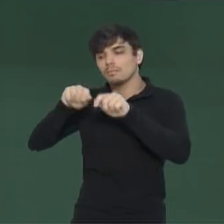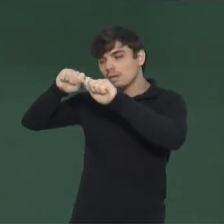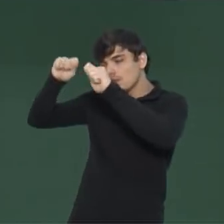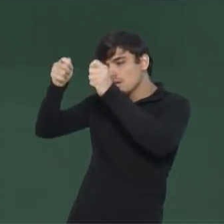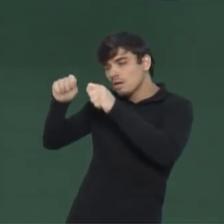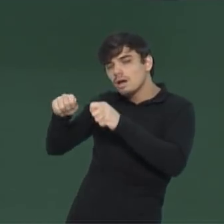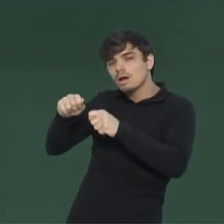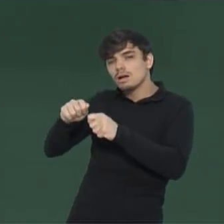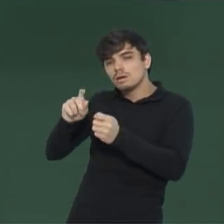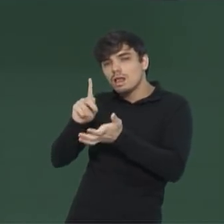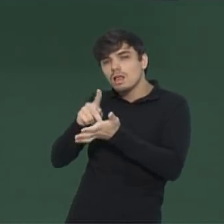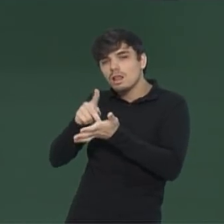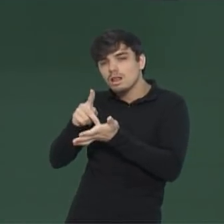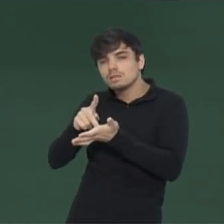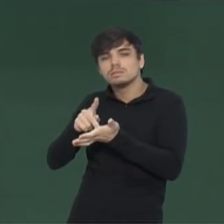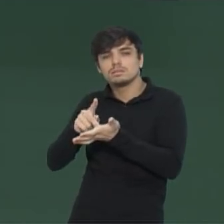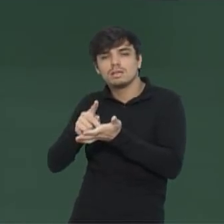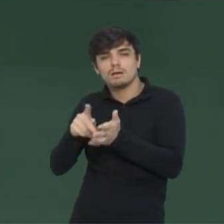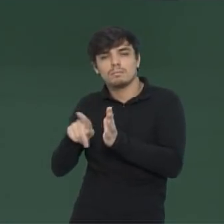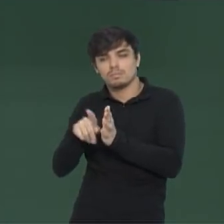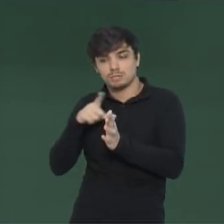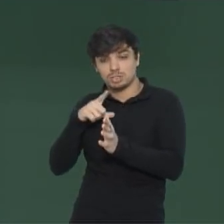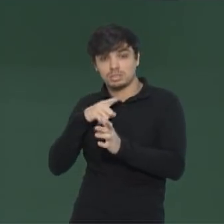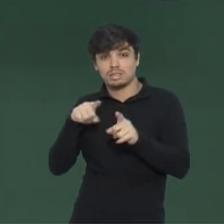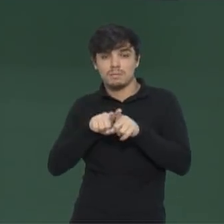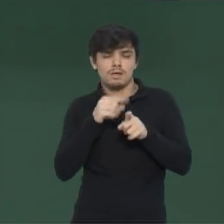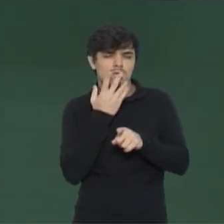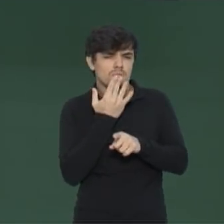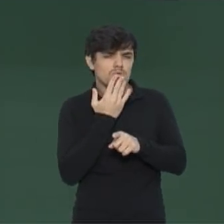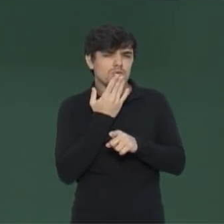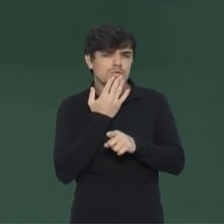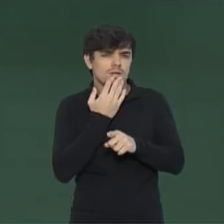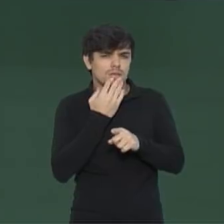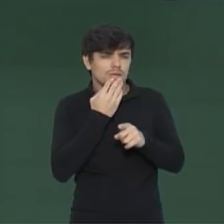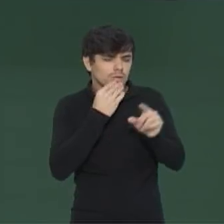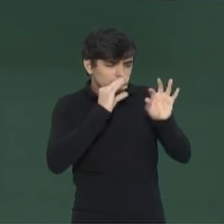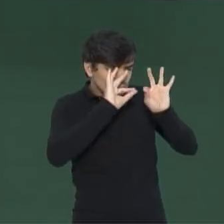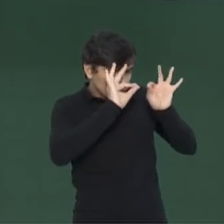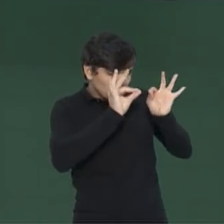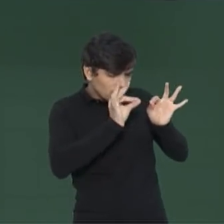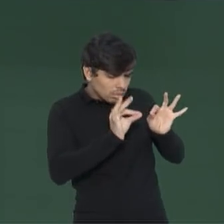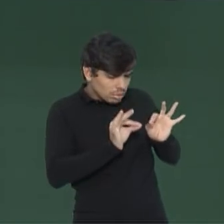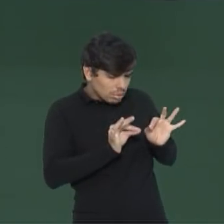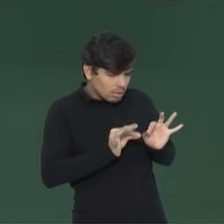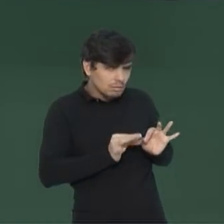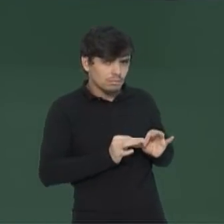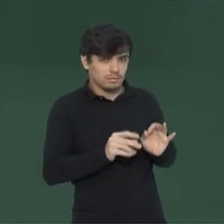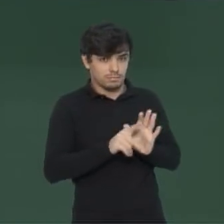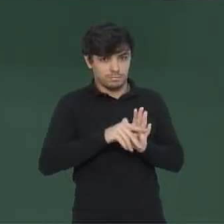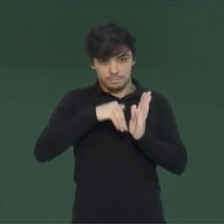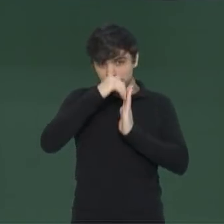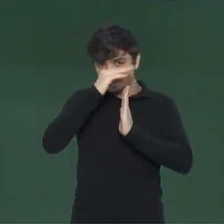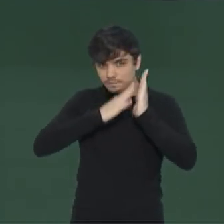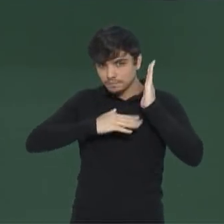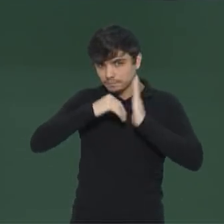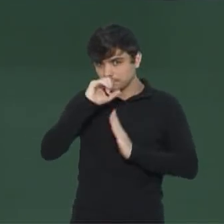também o colorido, a delicadeza e a precisão nos detalhes das pinturas, ok?